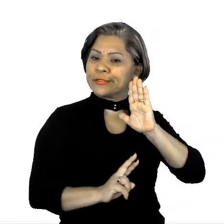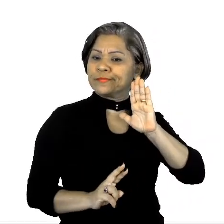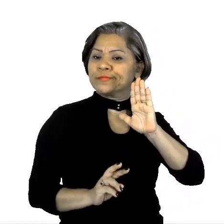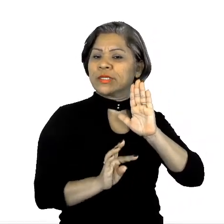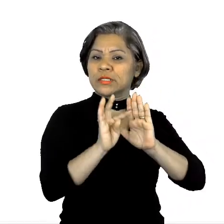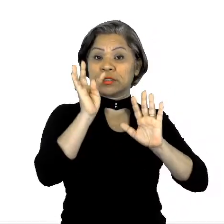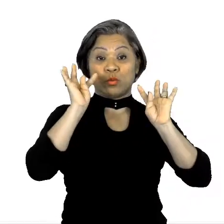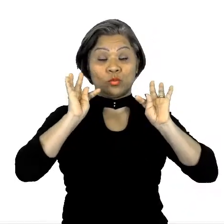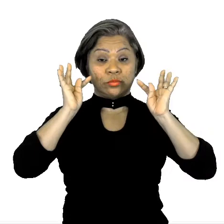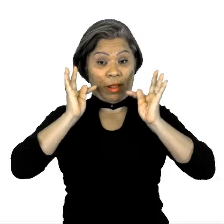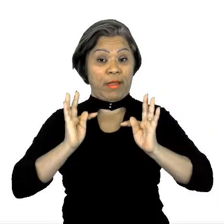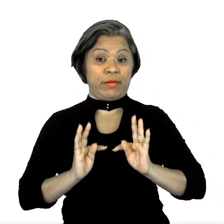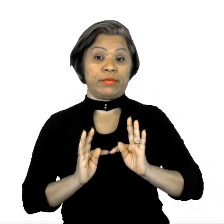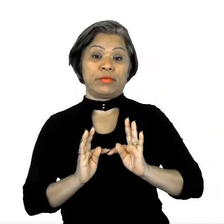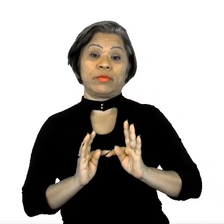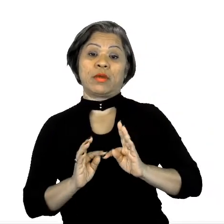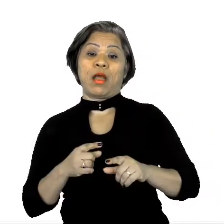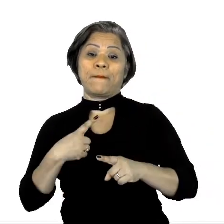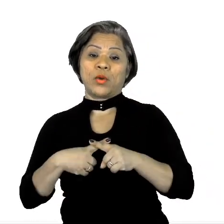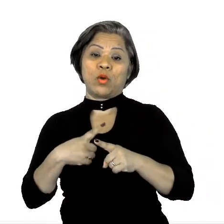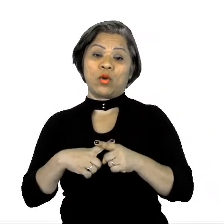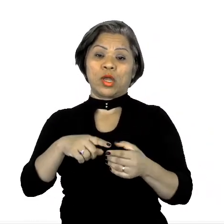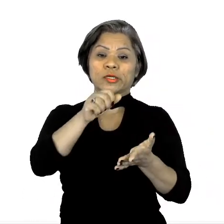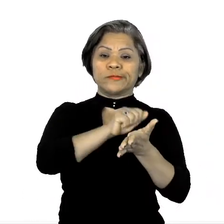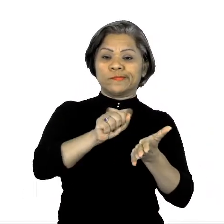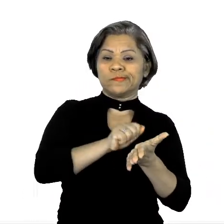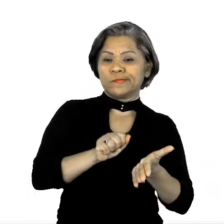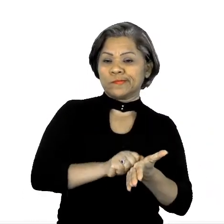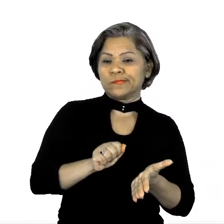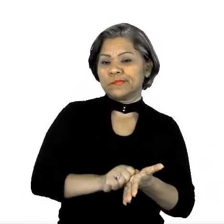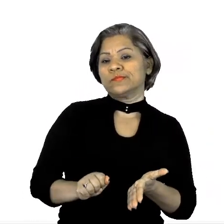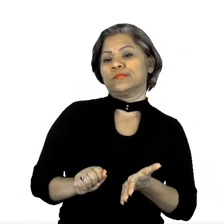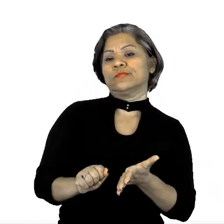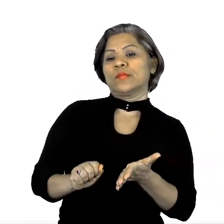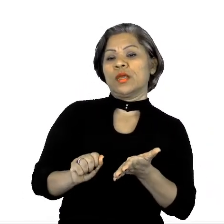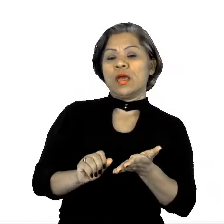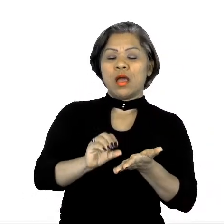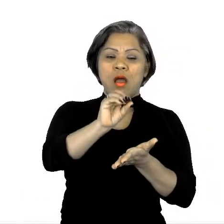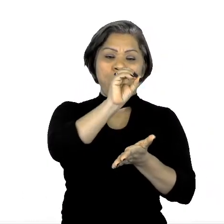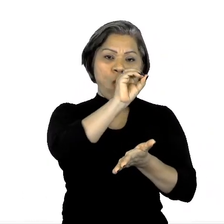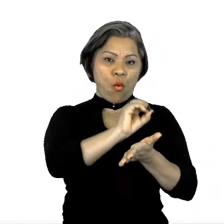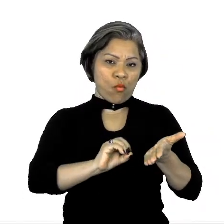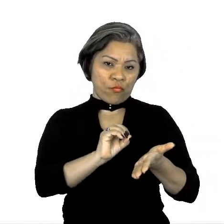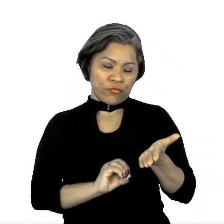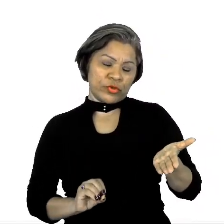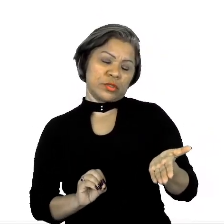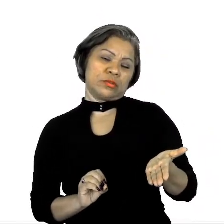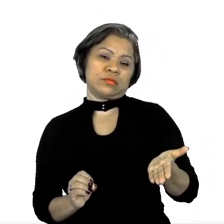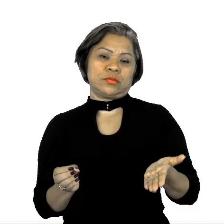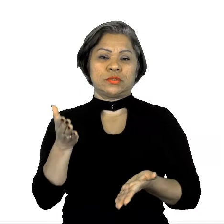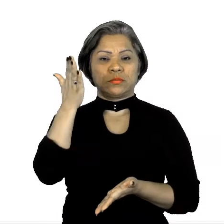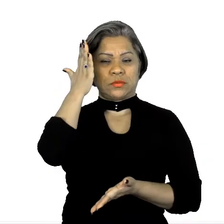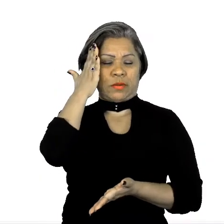caso de registros formais relacionados a determinados ofícios e saberes.